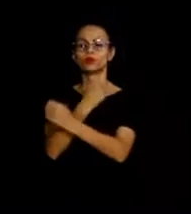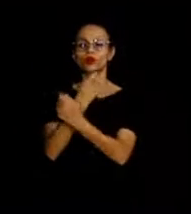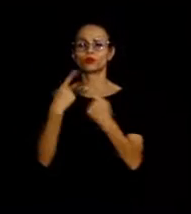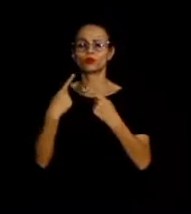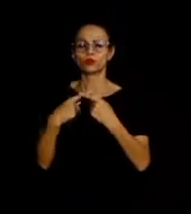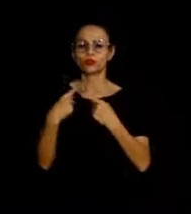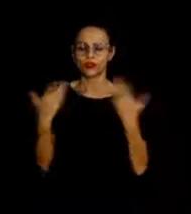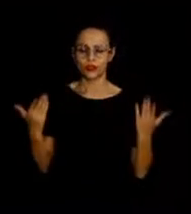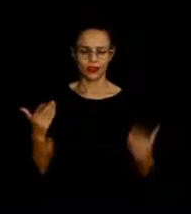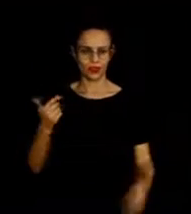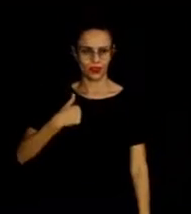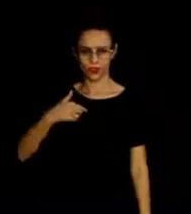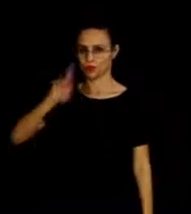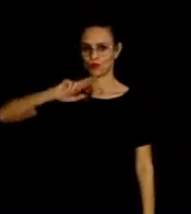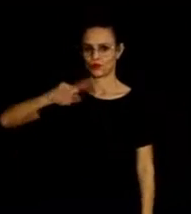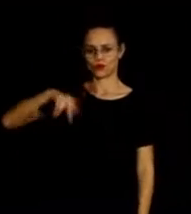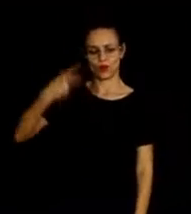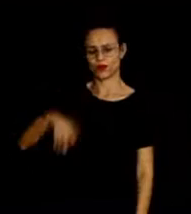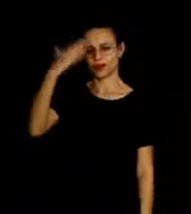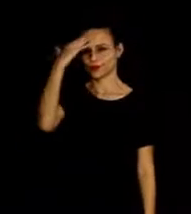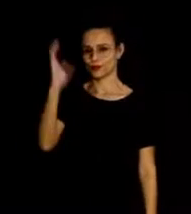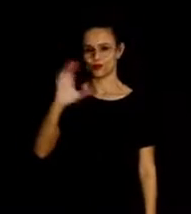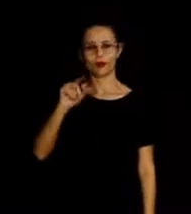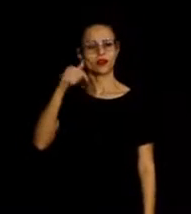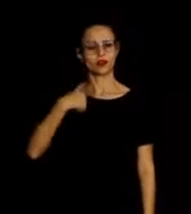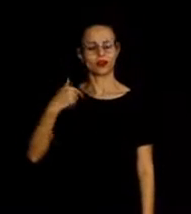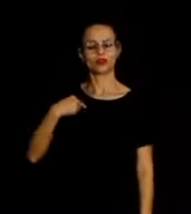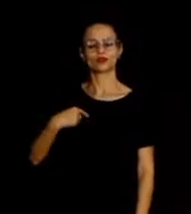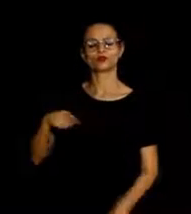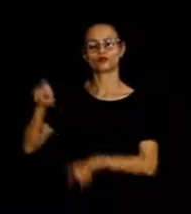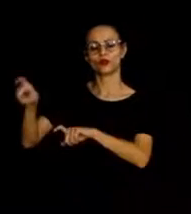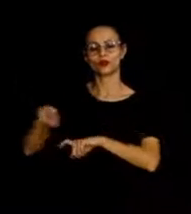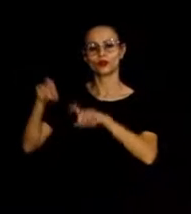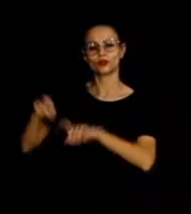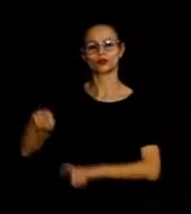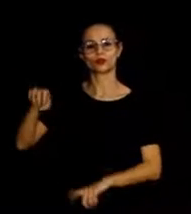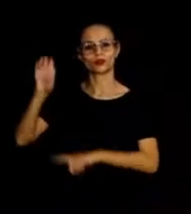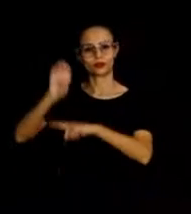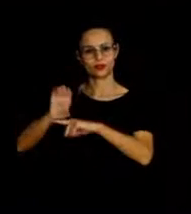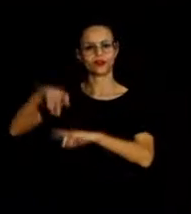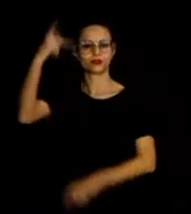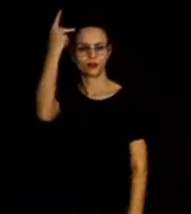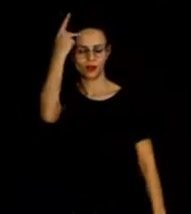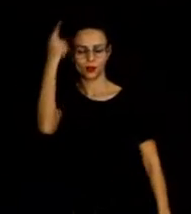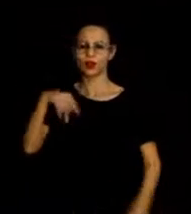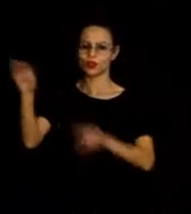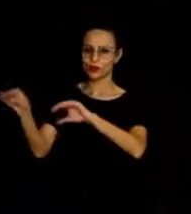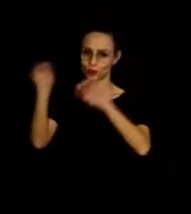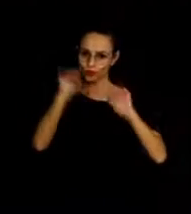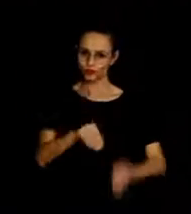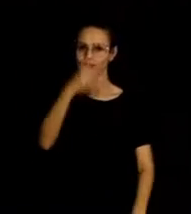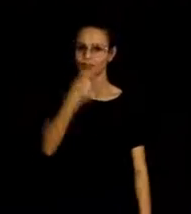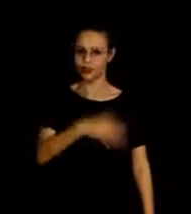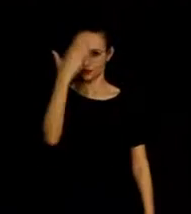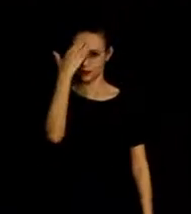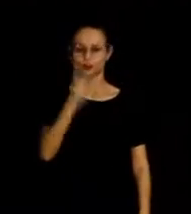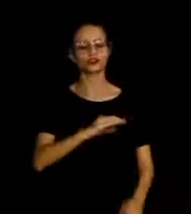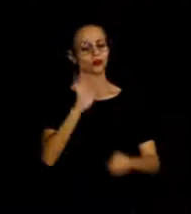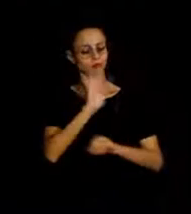eu sou eu não sou Curitibano e sou do interior do Estado de São Paulo eu vim para cá para fazer